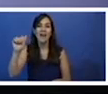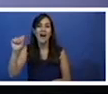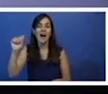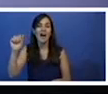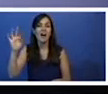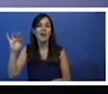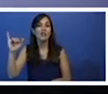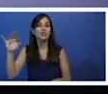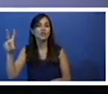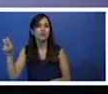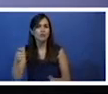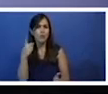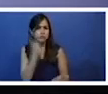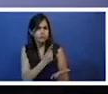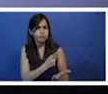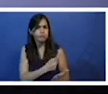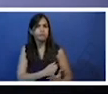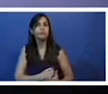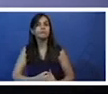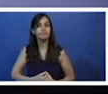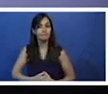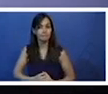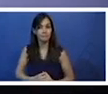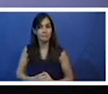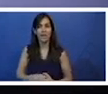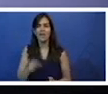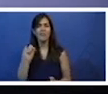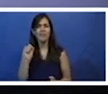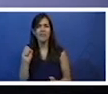modo autoritário que